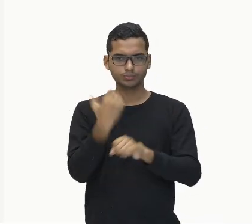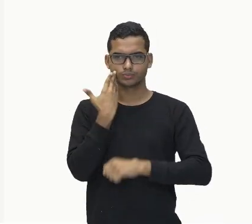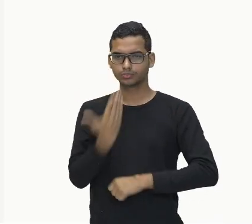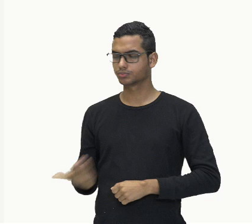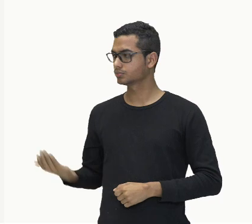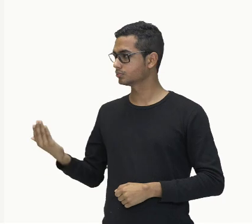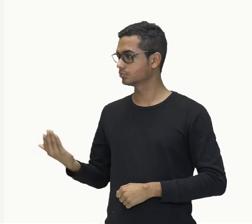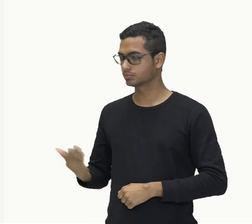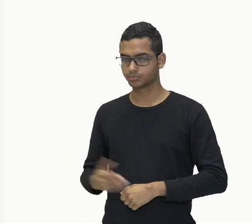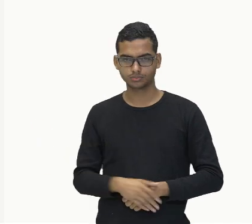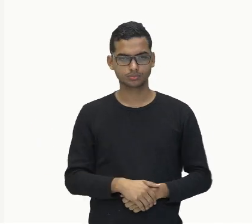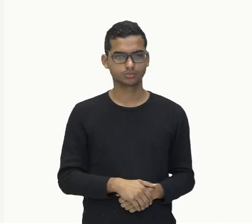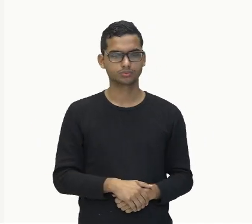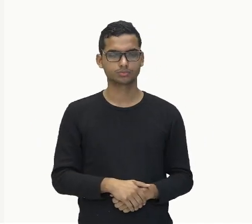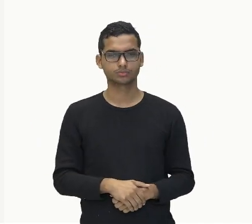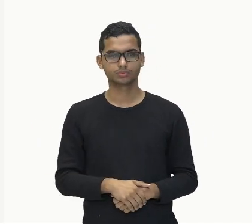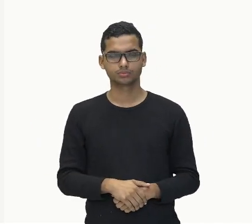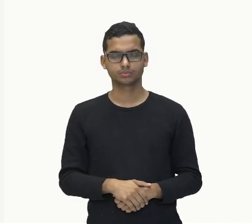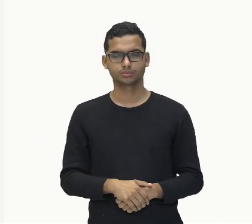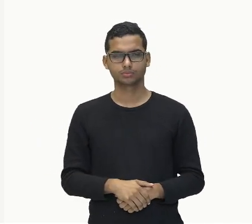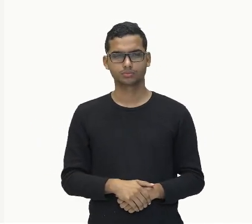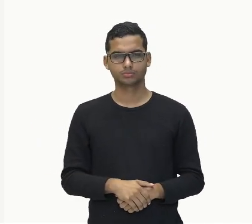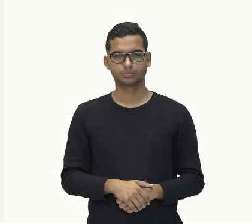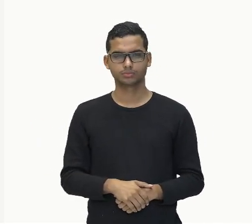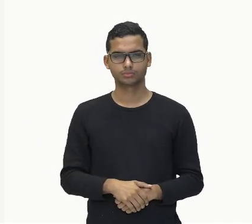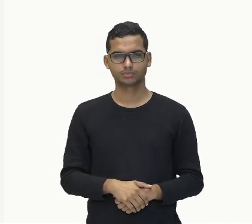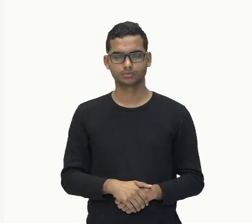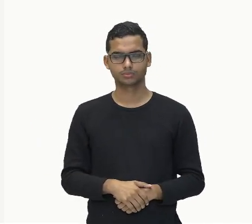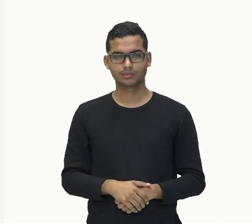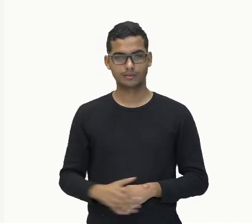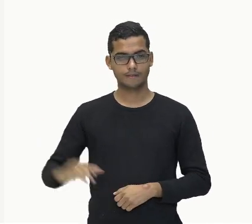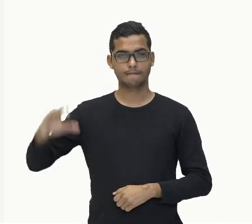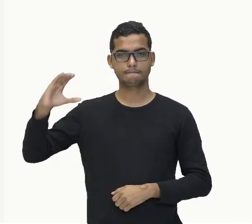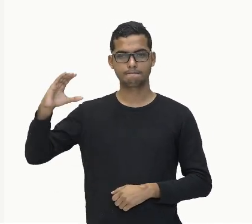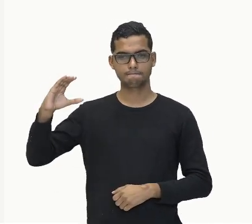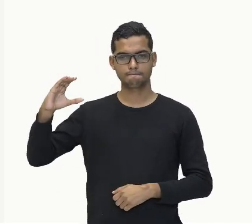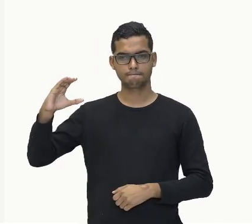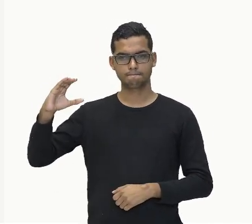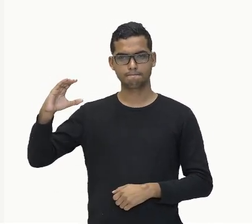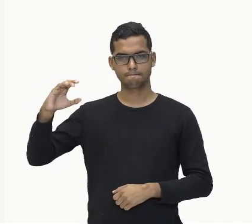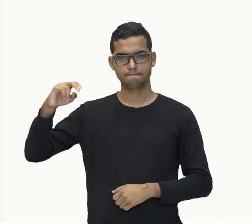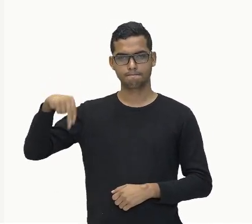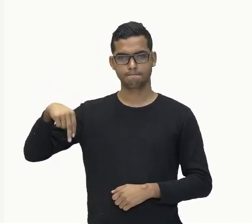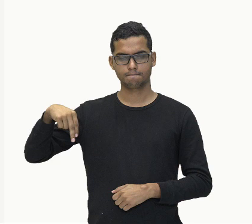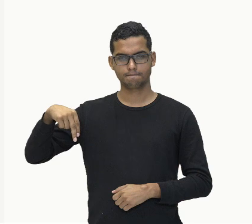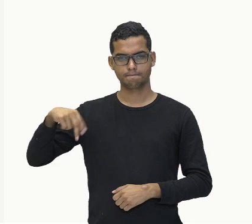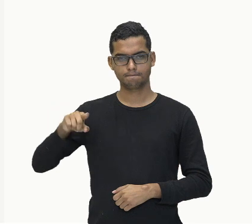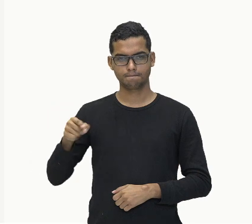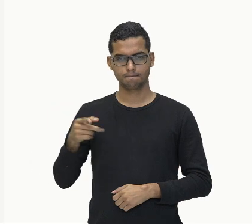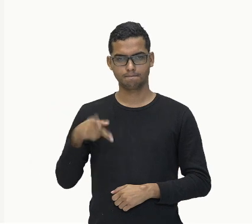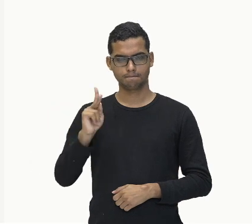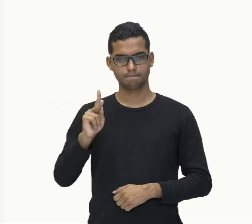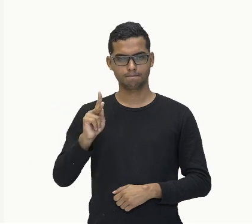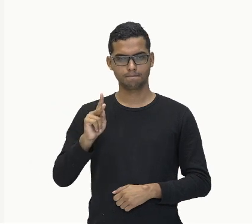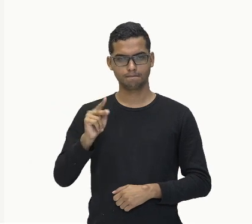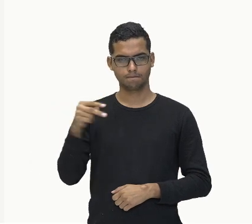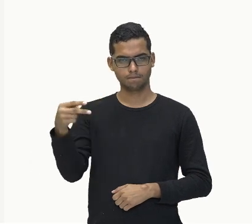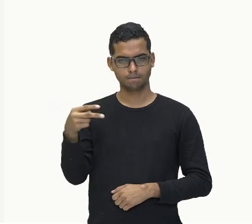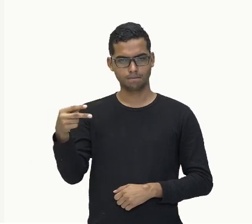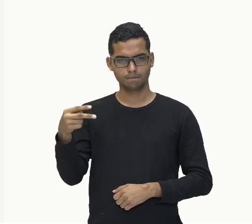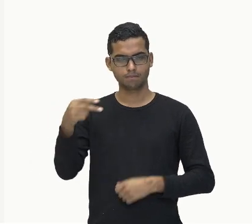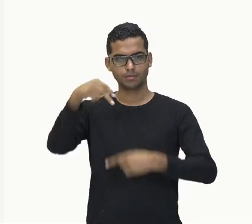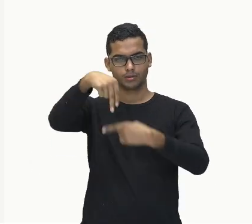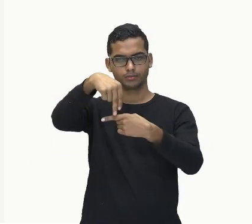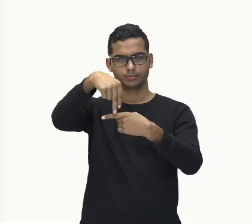A combinação de n elementos tomados k a k, a gente faz